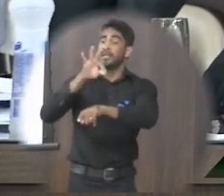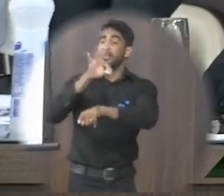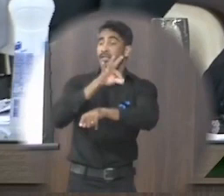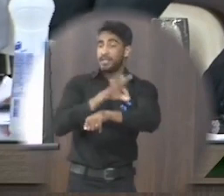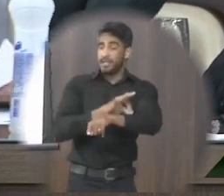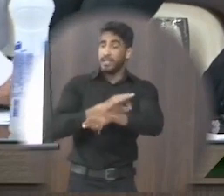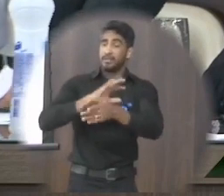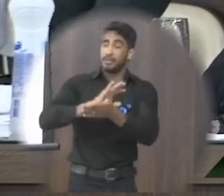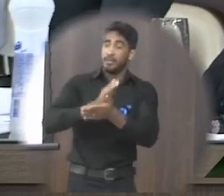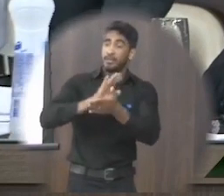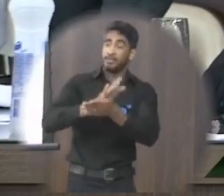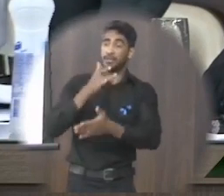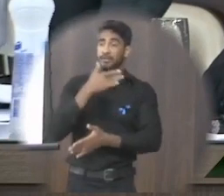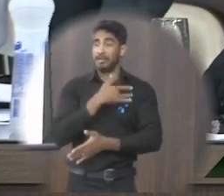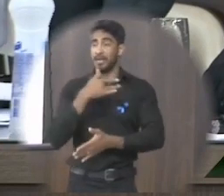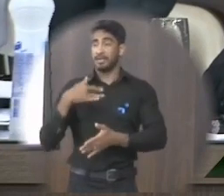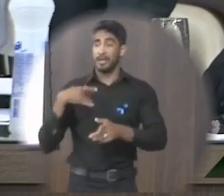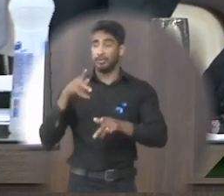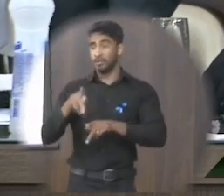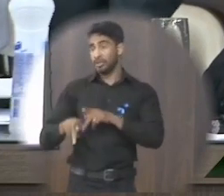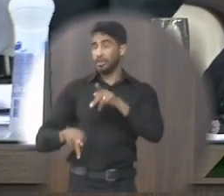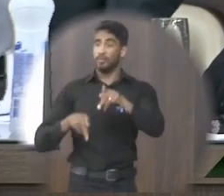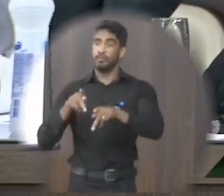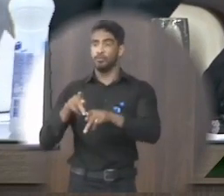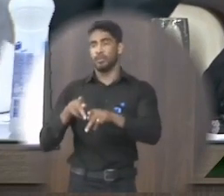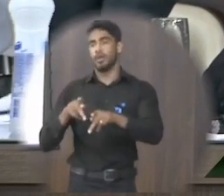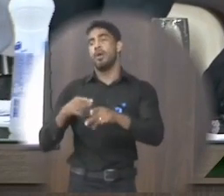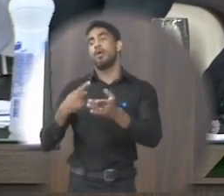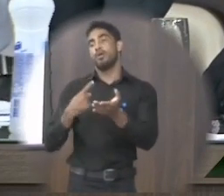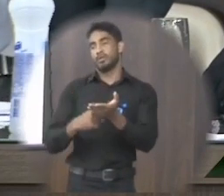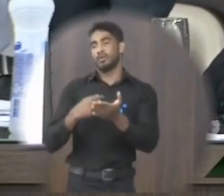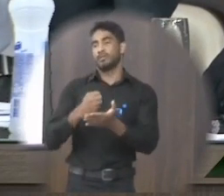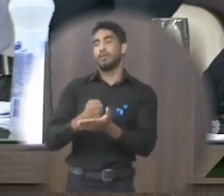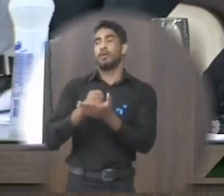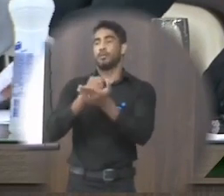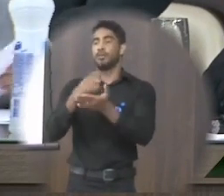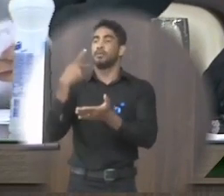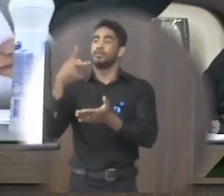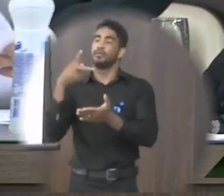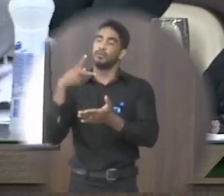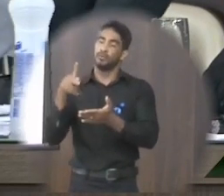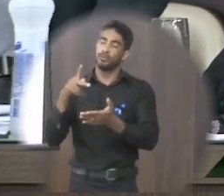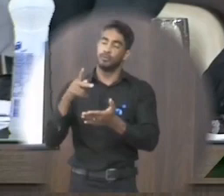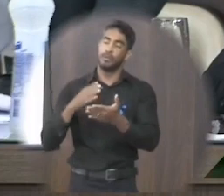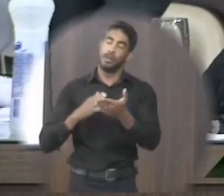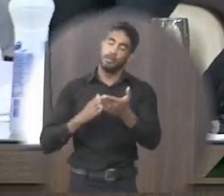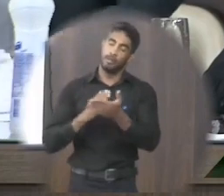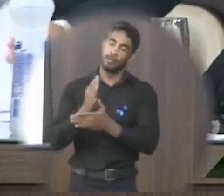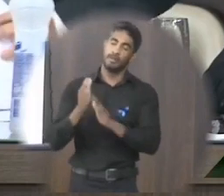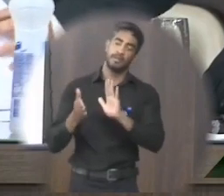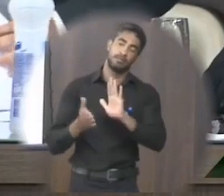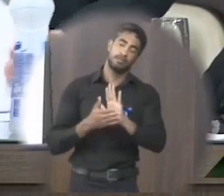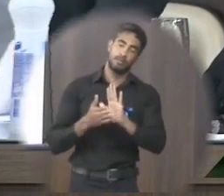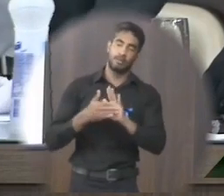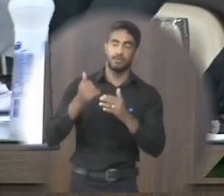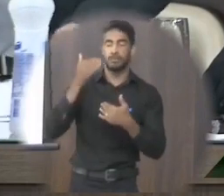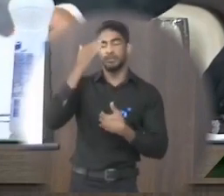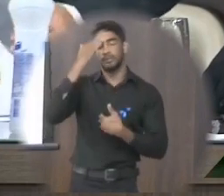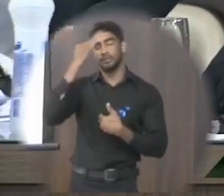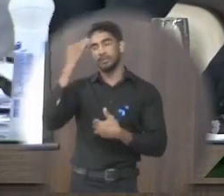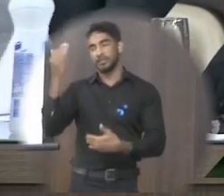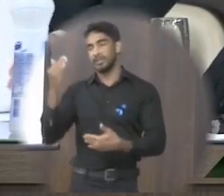saúde pública. Com certeza de contar com o apoio dos nobres pares na aprovação da presente proposição, desde já,